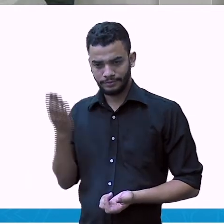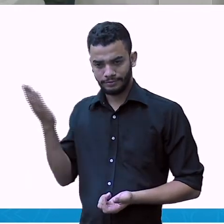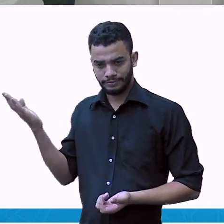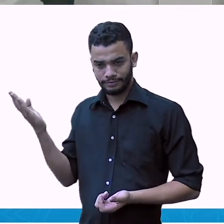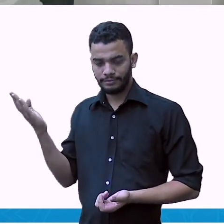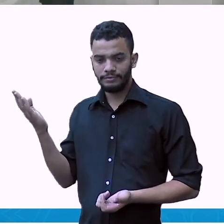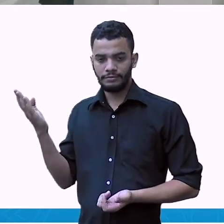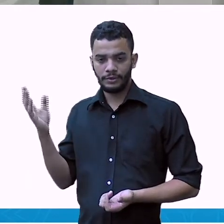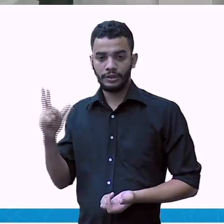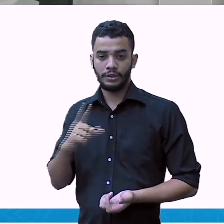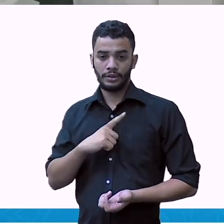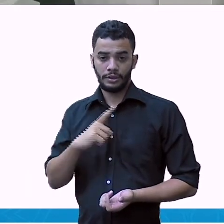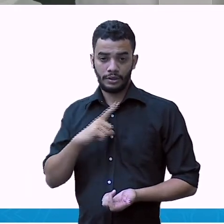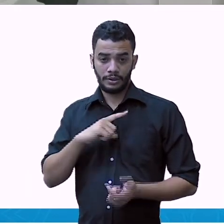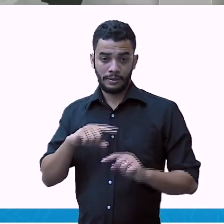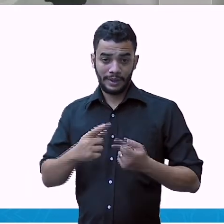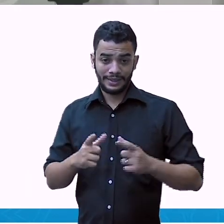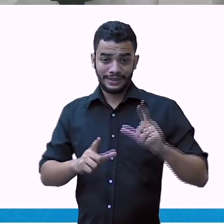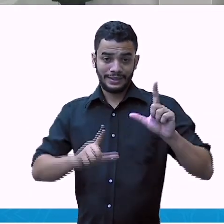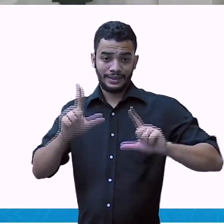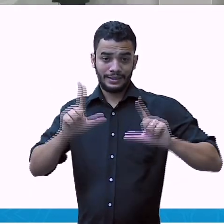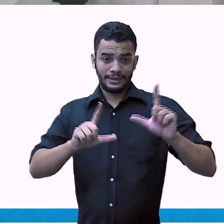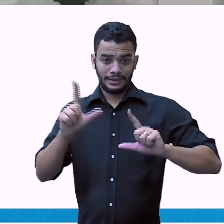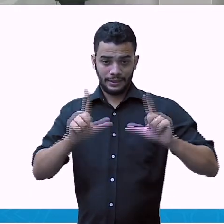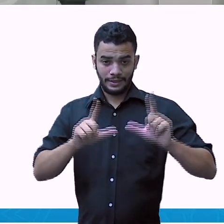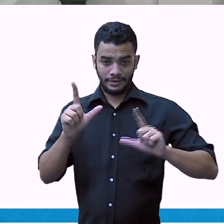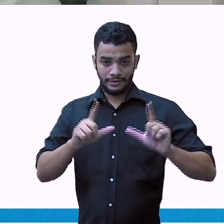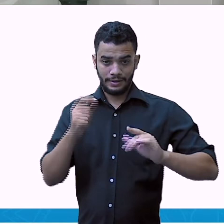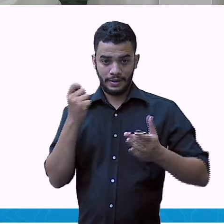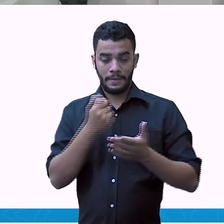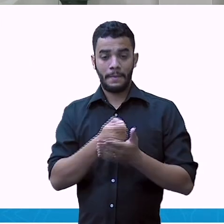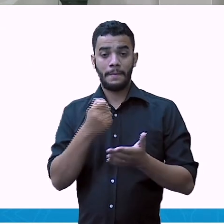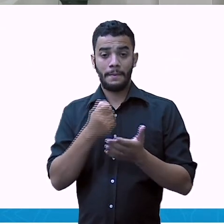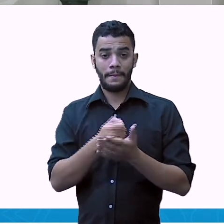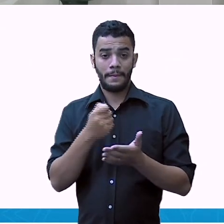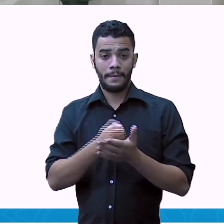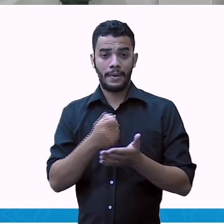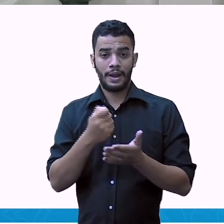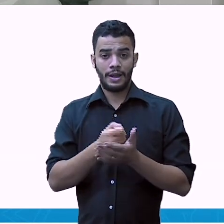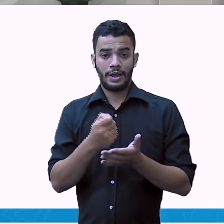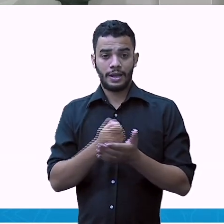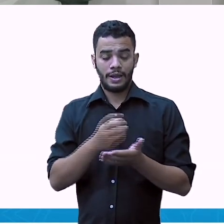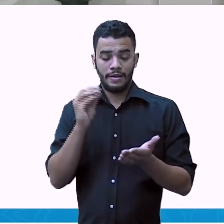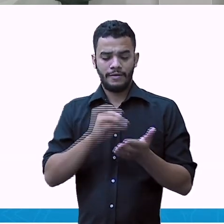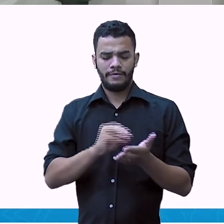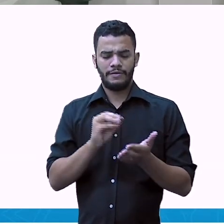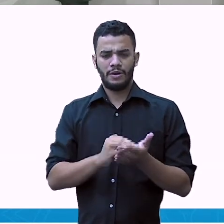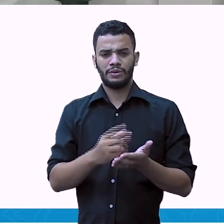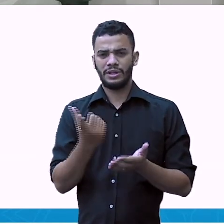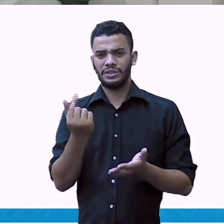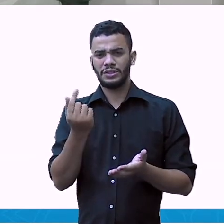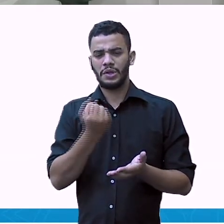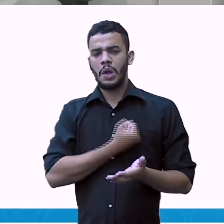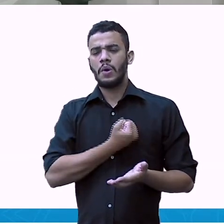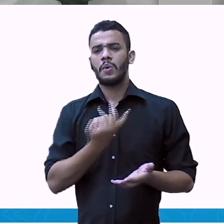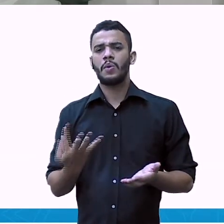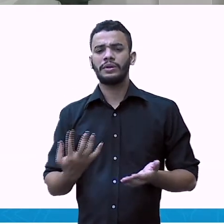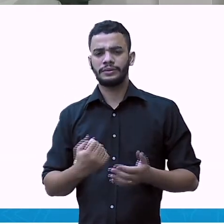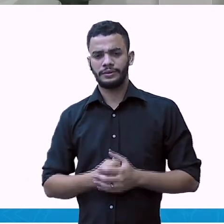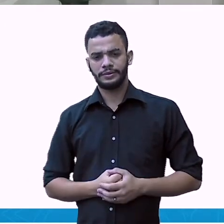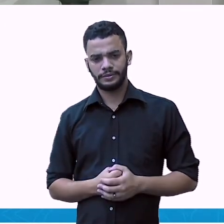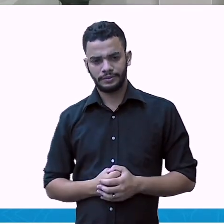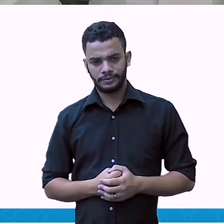tem, que é 1.620, e ele quer comprar essa televisão à vista, certo?